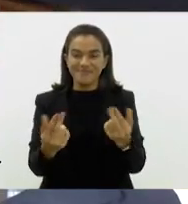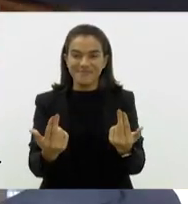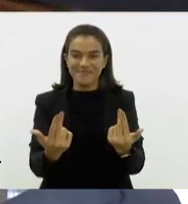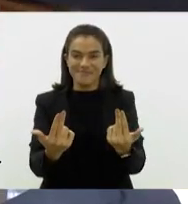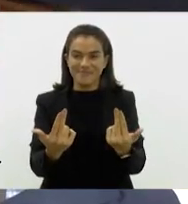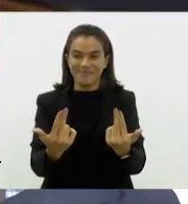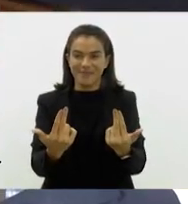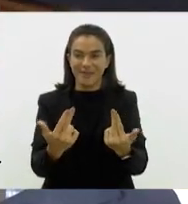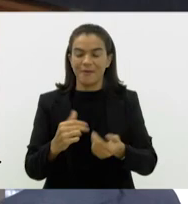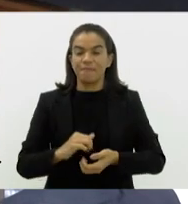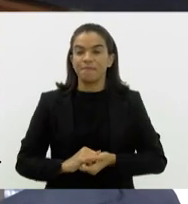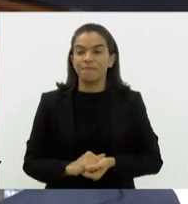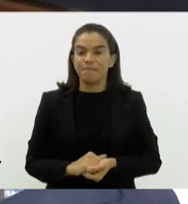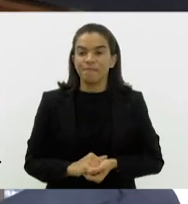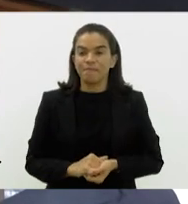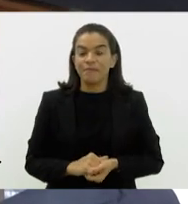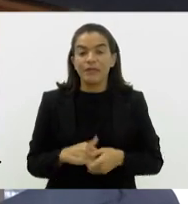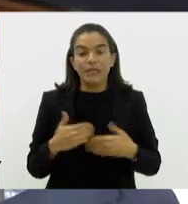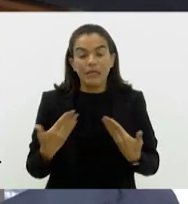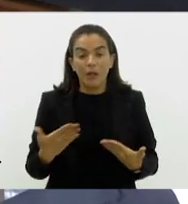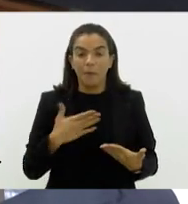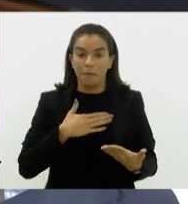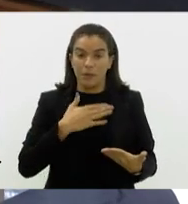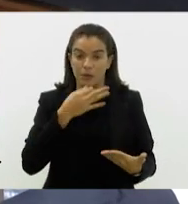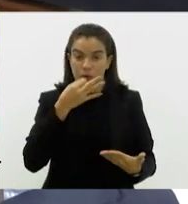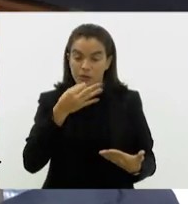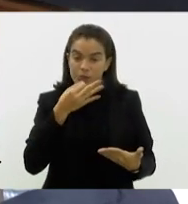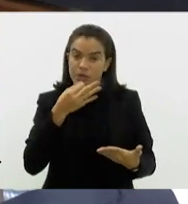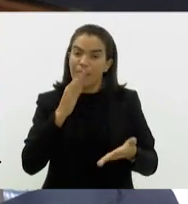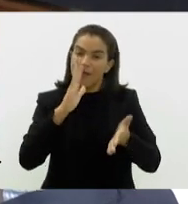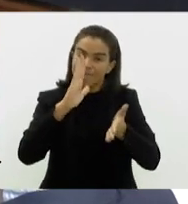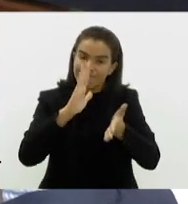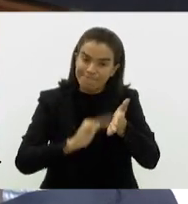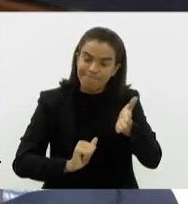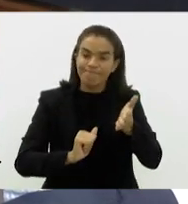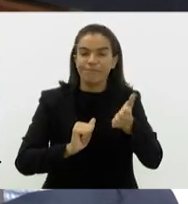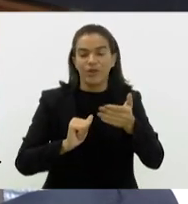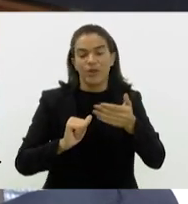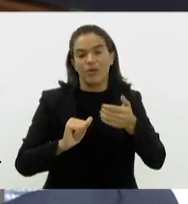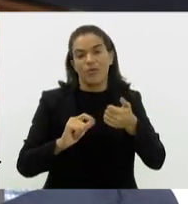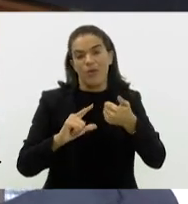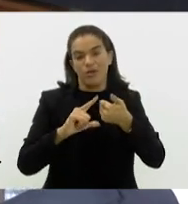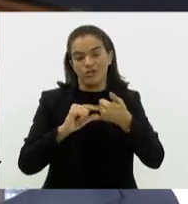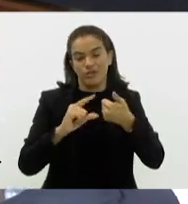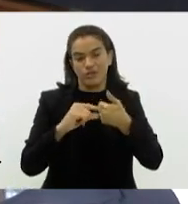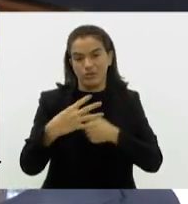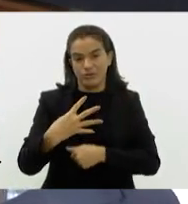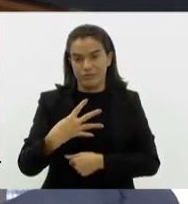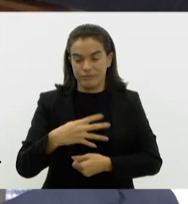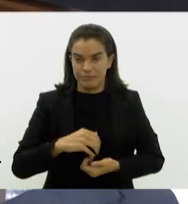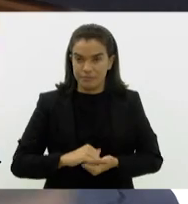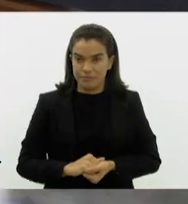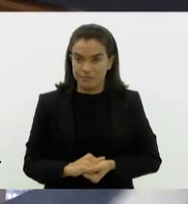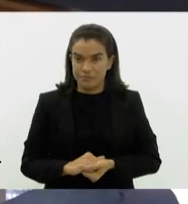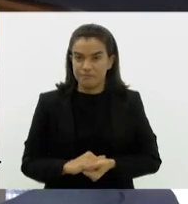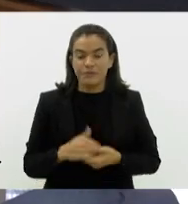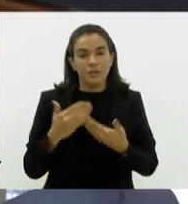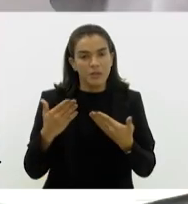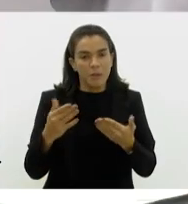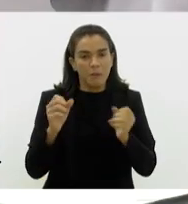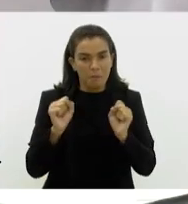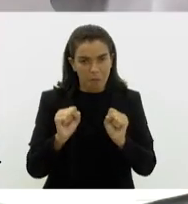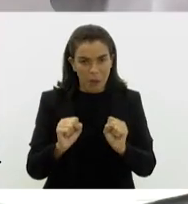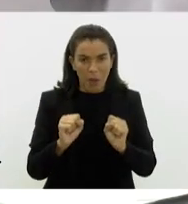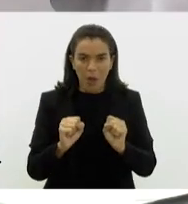Muito bom. Bom, então a minha sugestão é suprimir o quarto por essa razão, a regulamentação. Irmão, deputado Mink, Vossa Excelência pode ser